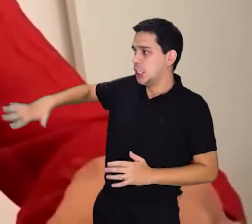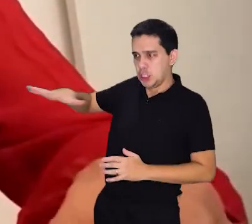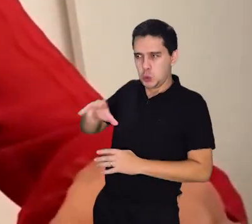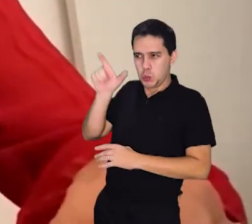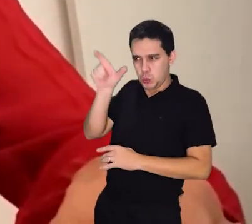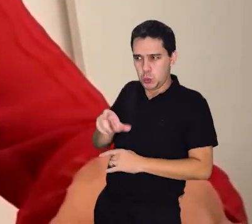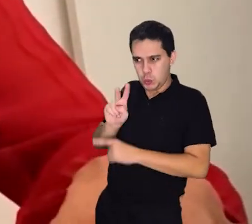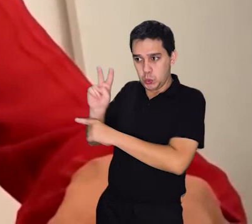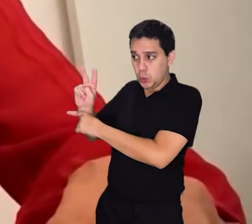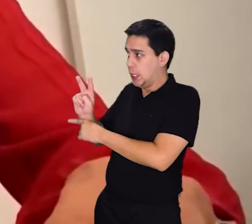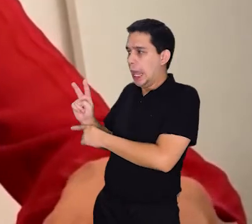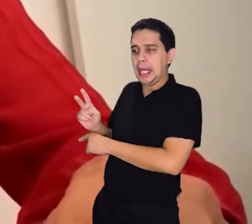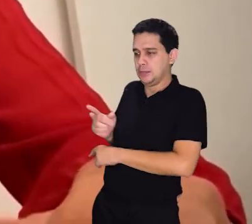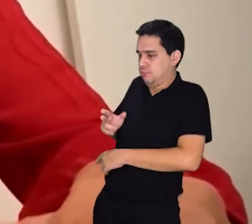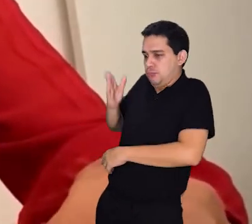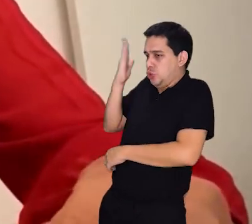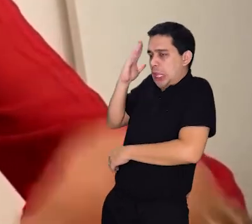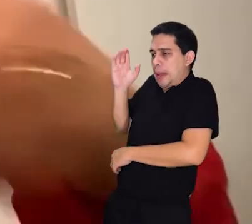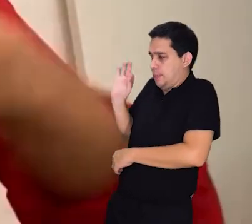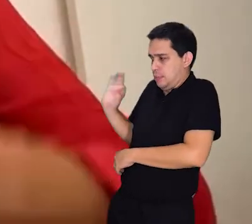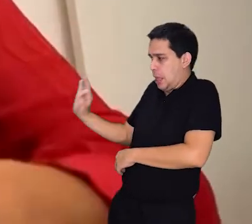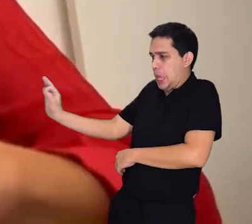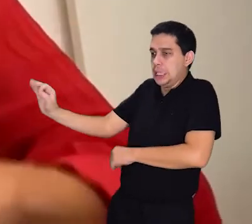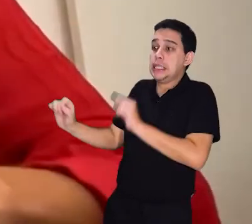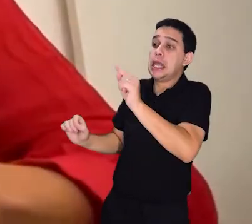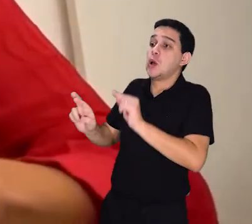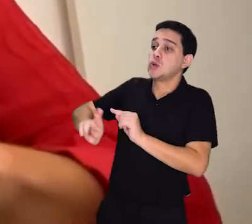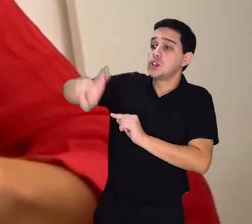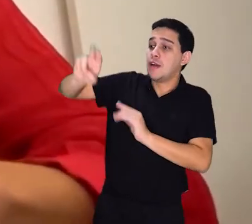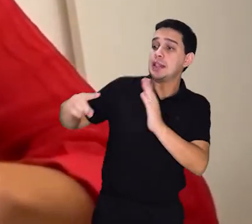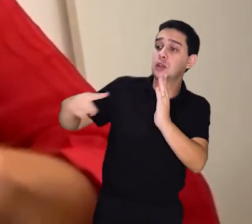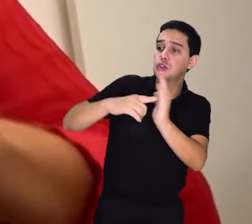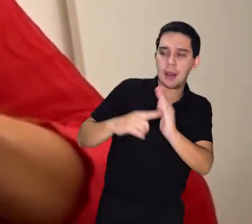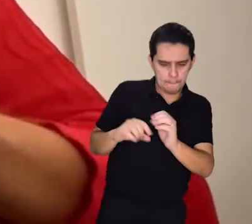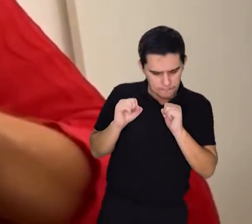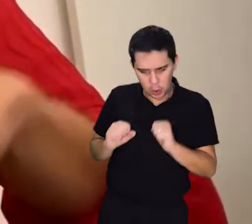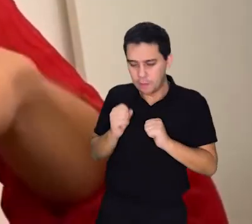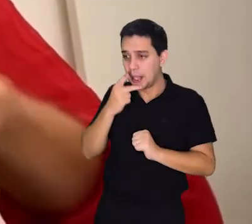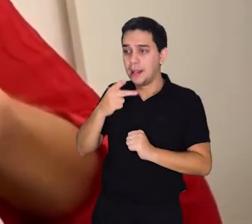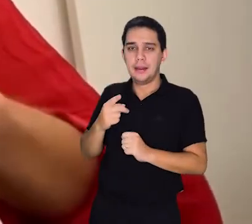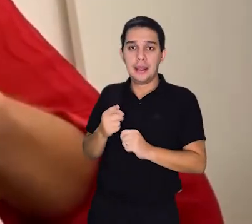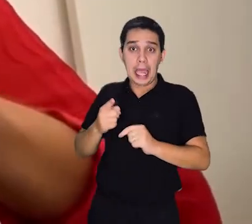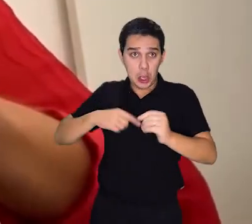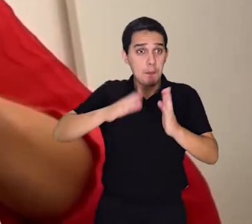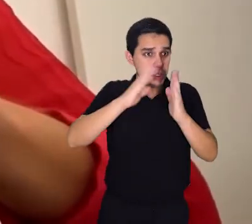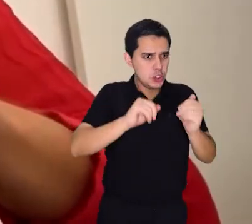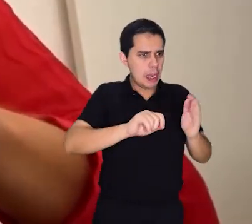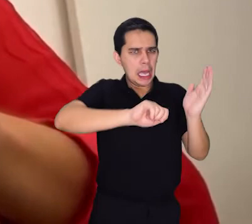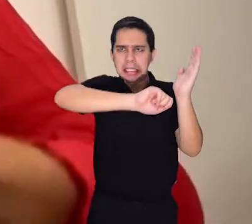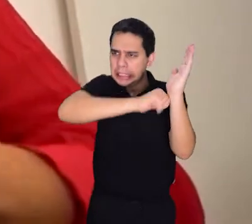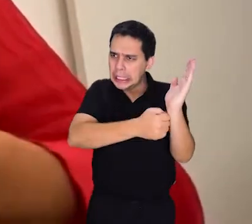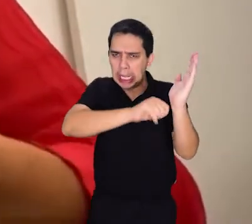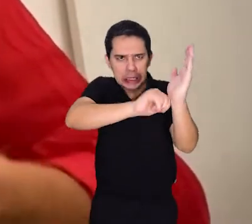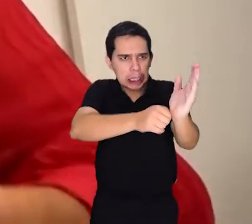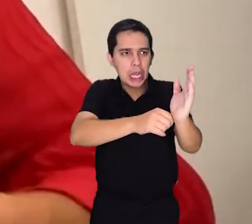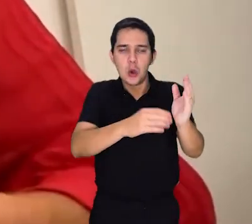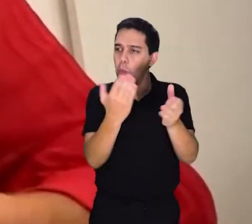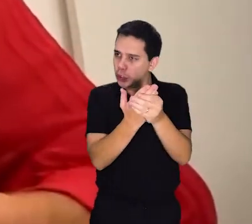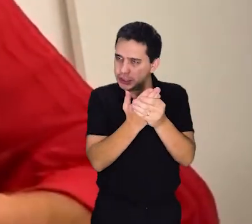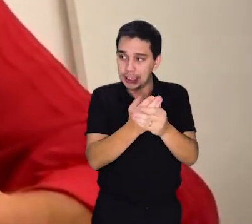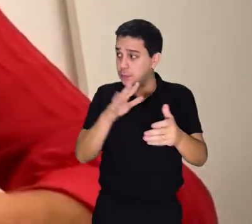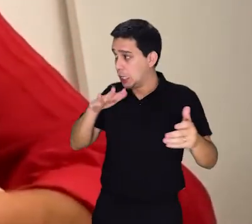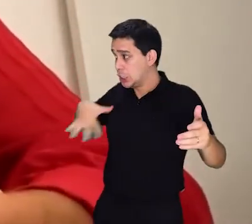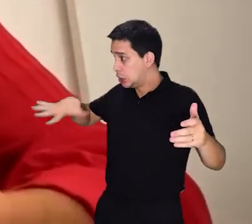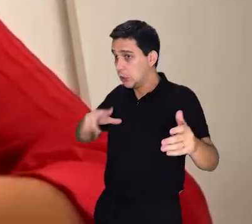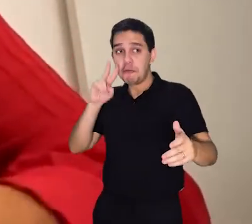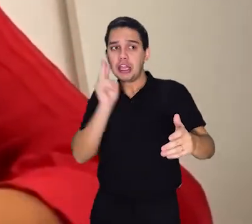minha secretaria, né? Então, a importância desse afastamento imediato, por isso, pelo medo que esses adolescentes, medo justificável,